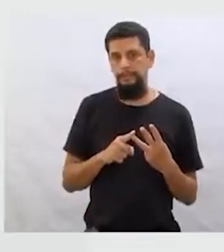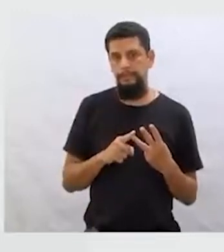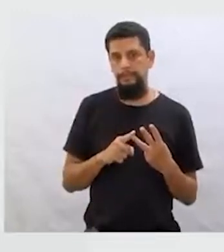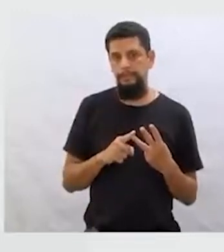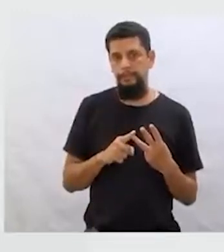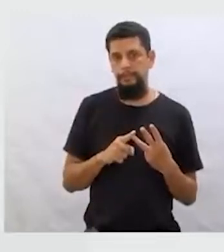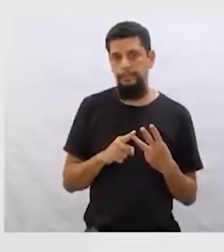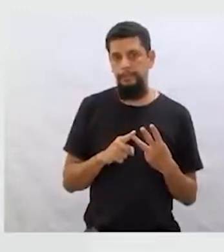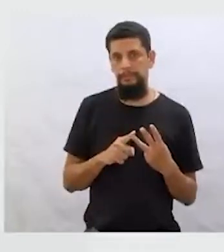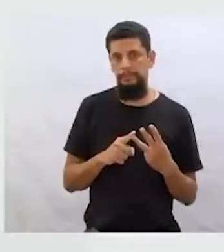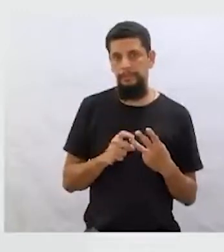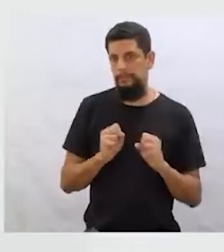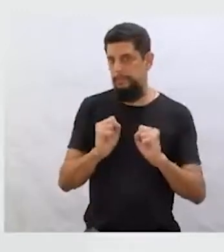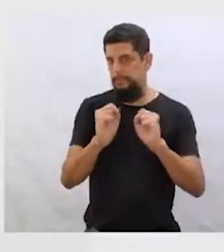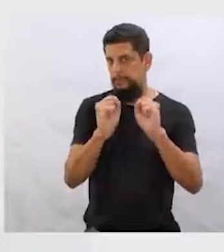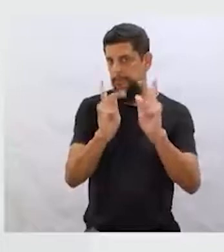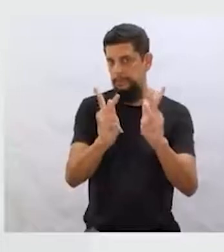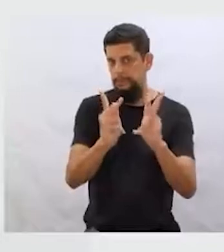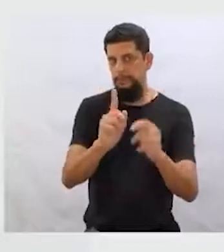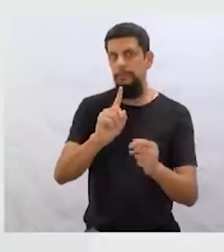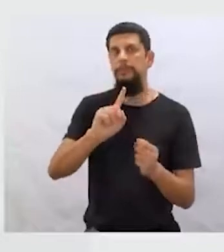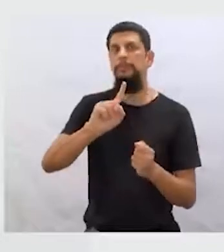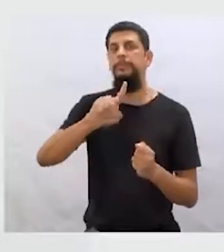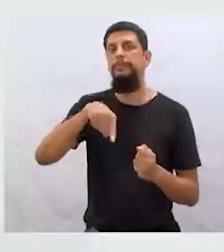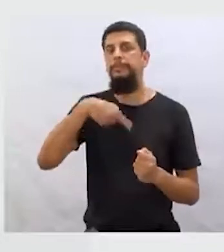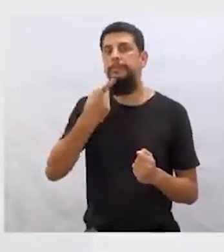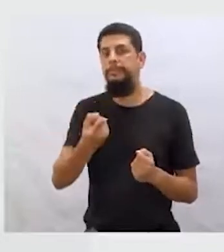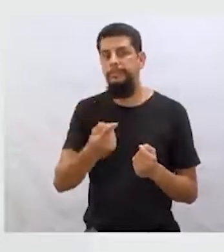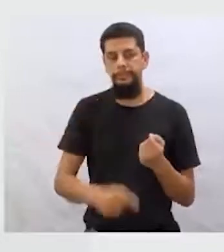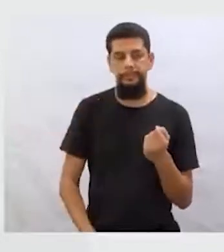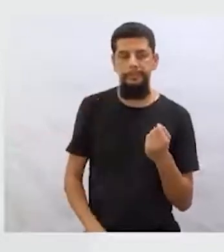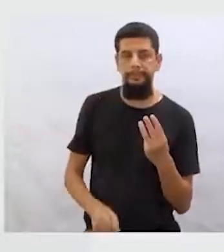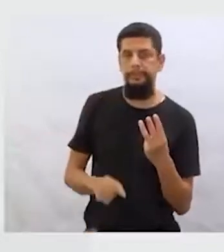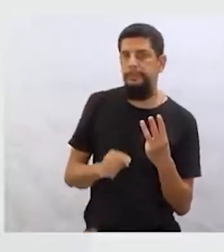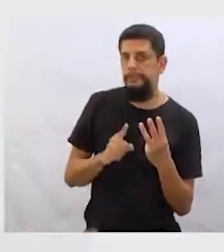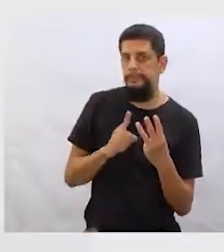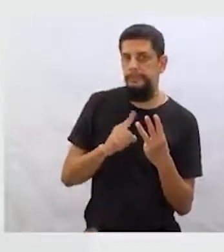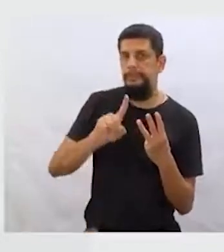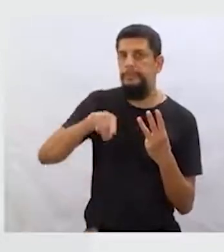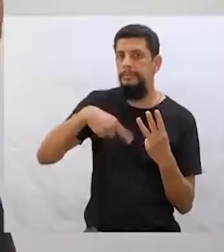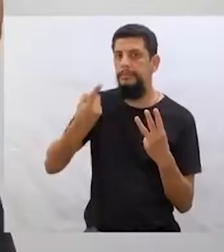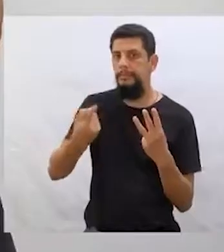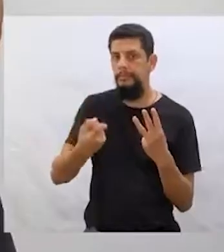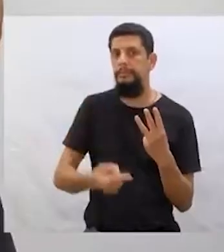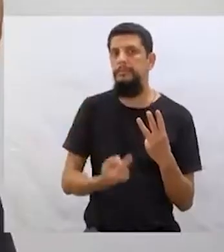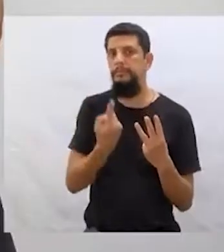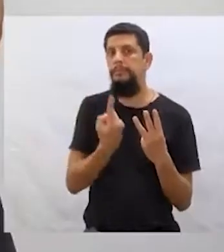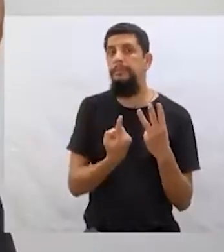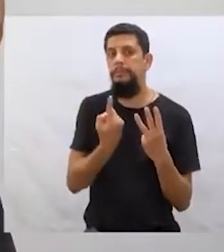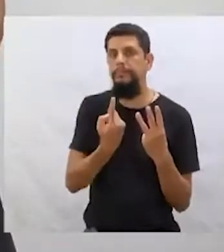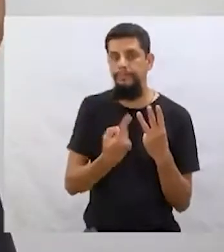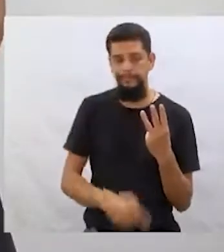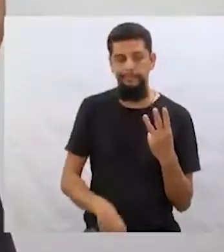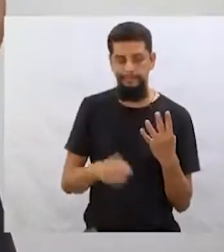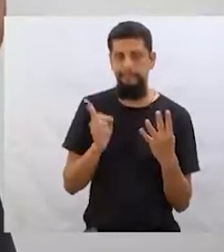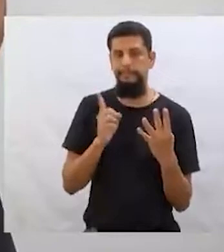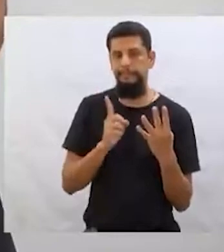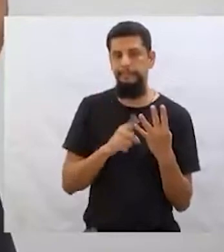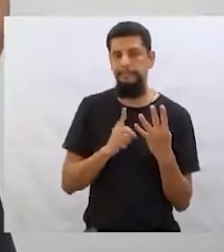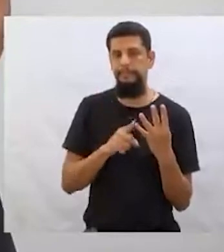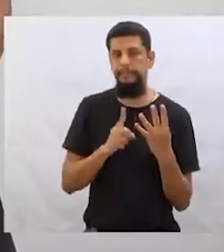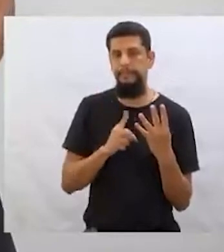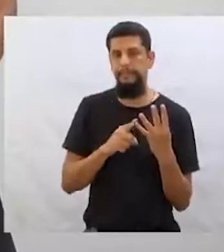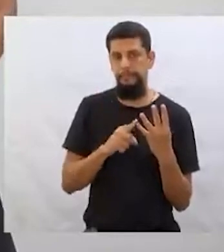1, 2, 3. Ok. E depois do número 3... Nós temos o próximo número, que é o número